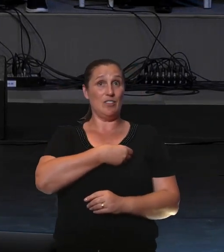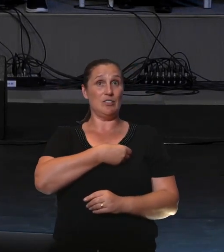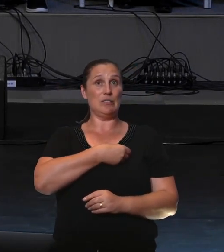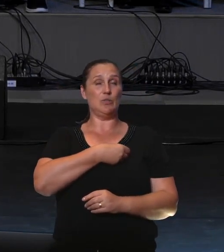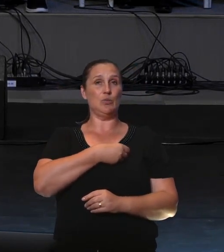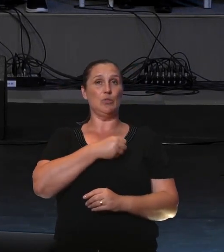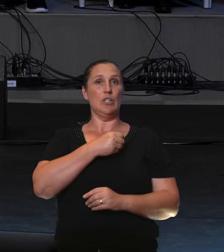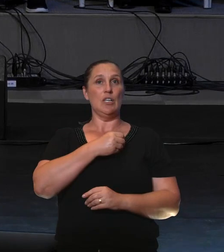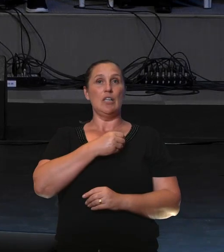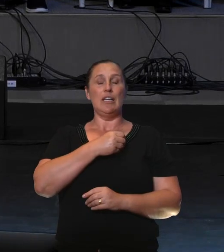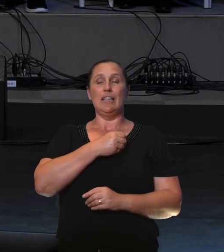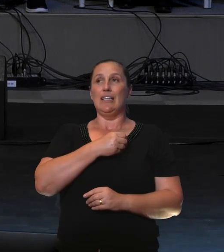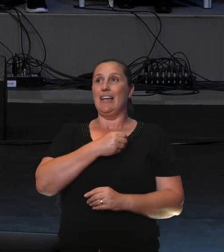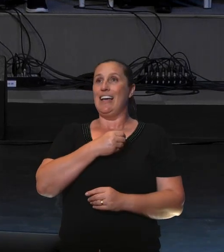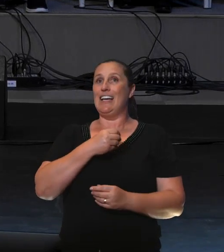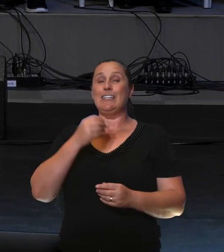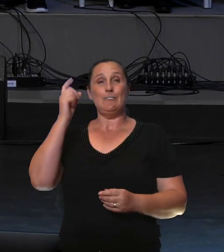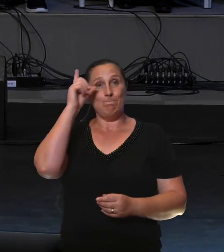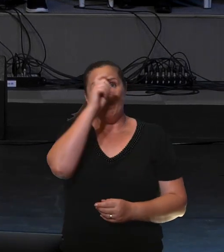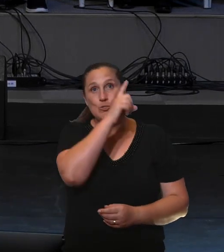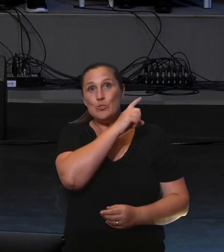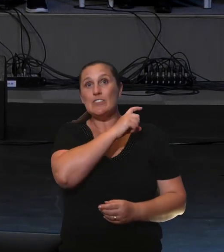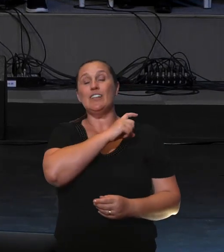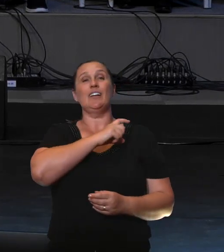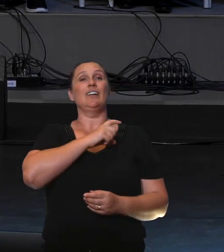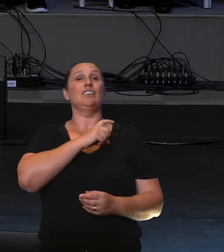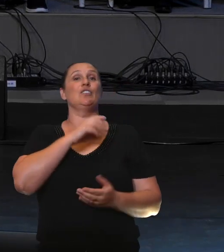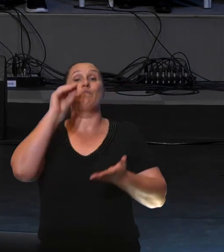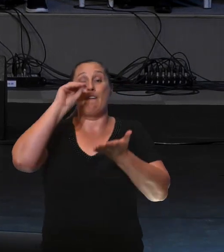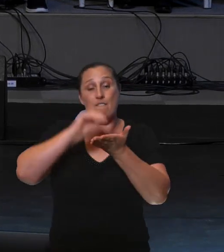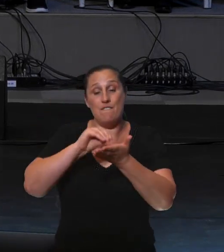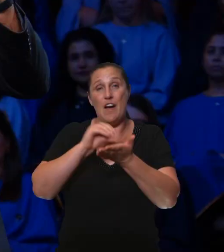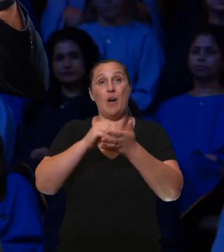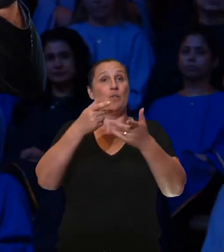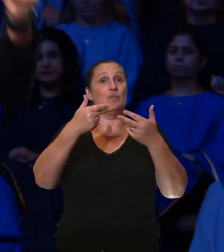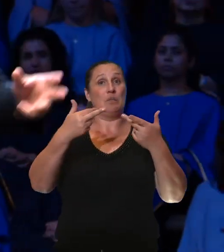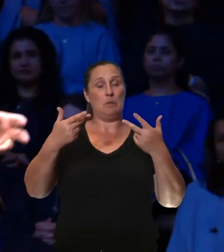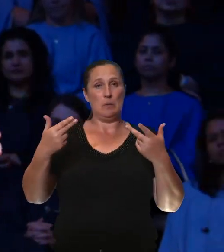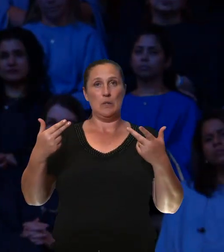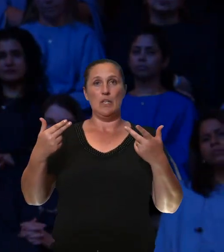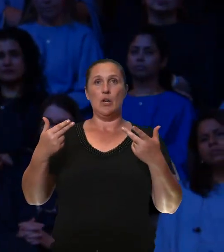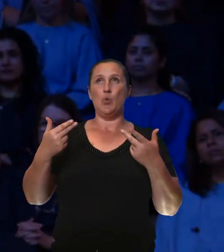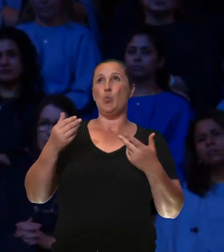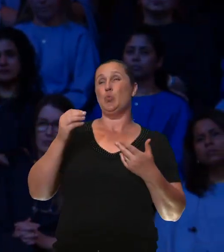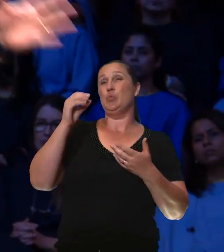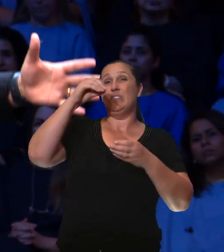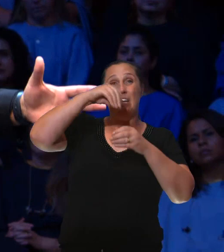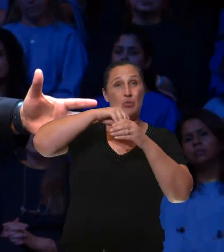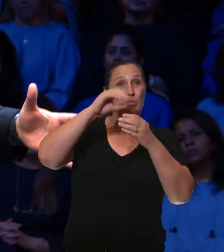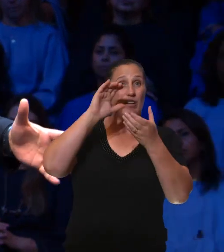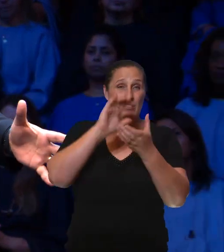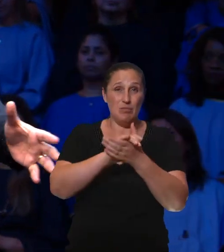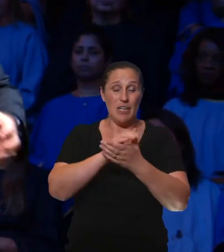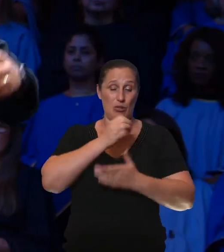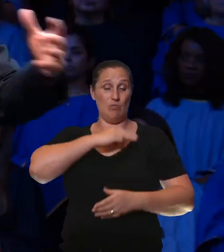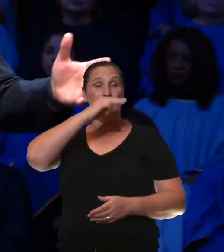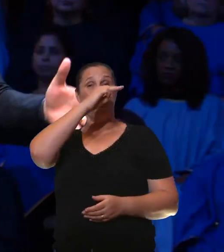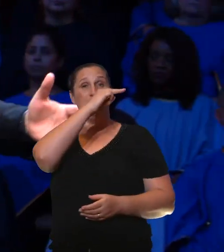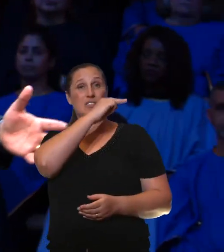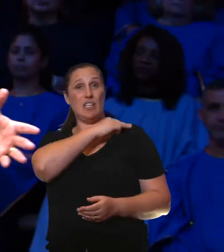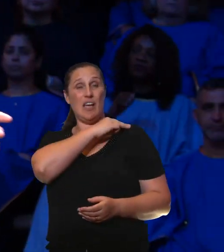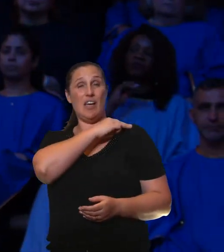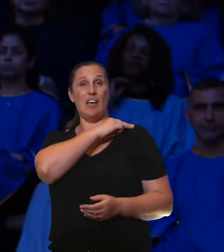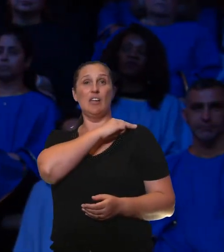estamos enfrentando uma escassez, uma dificuldade, seja no casamento, seja no ministério, seja